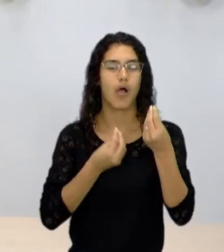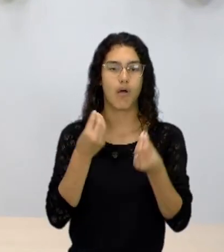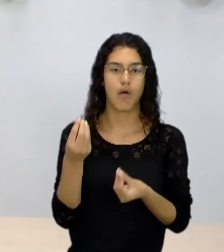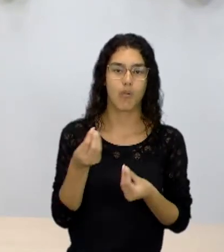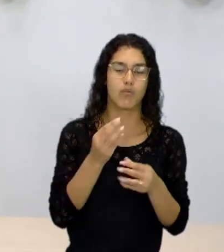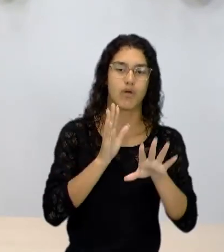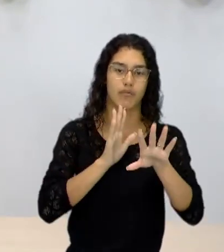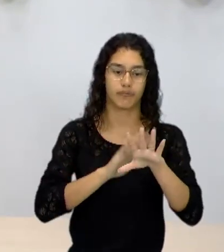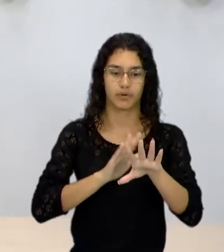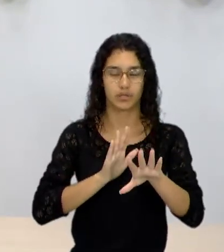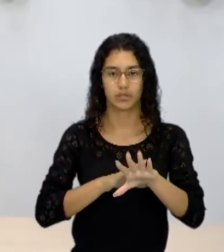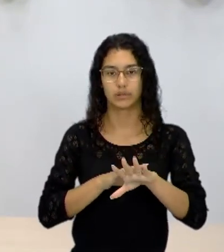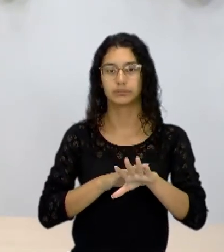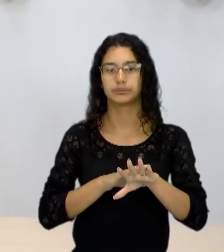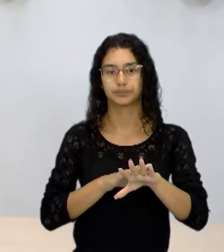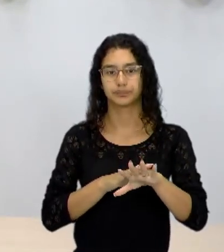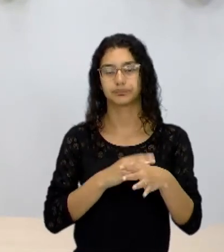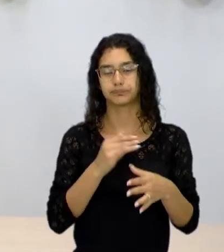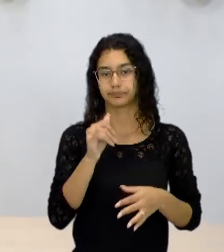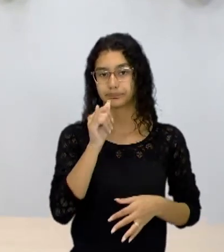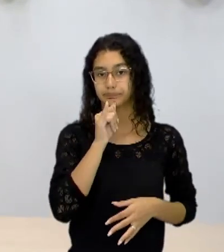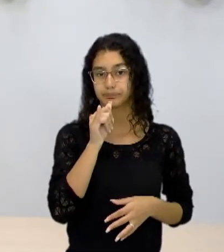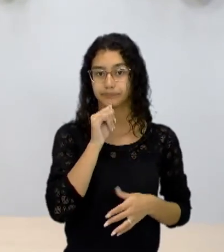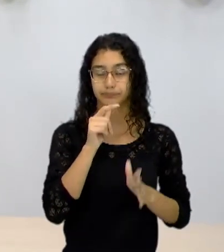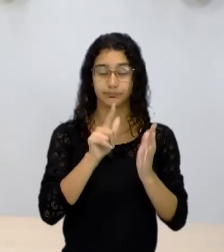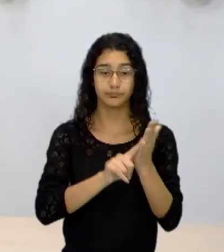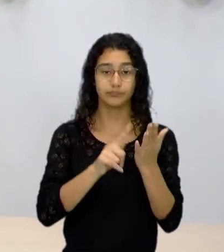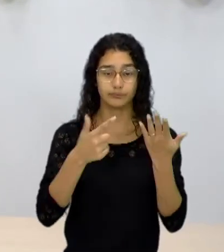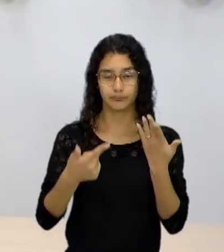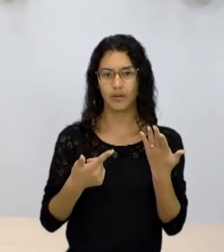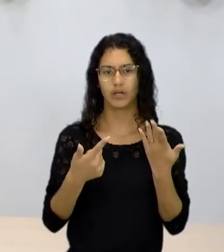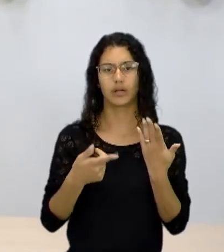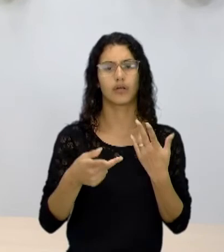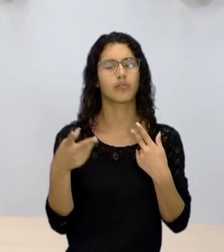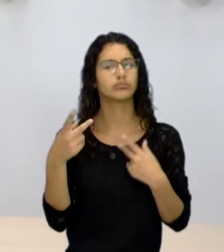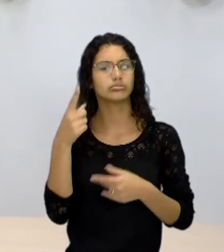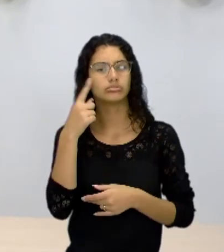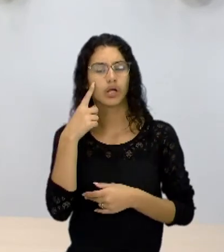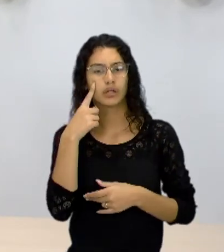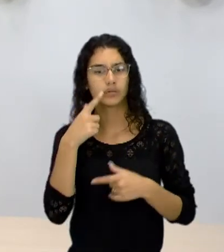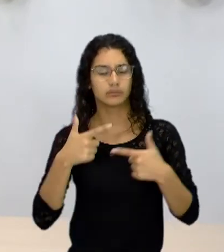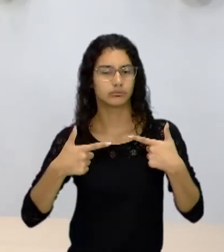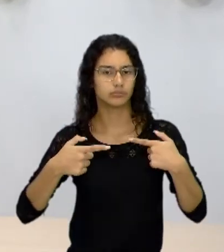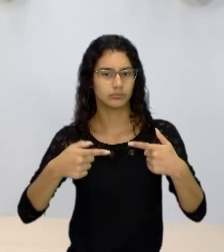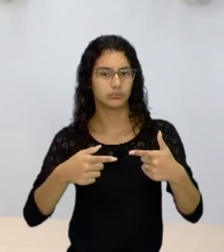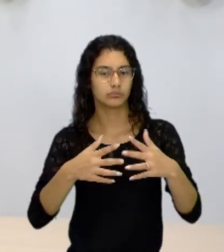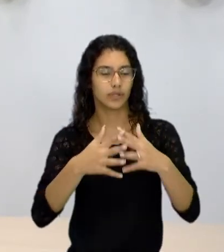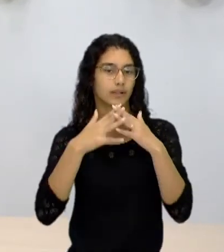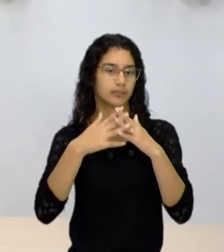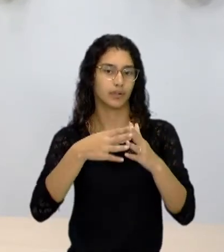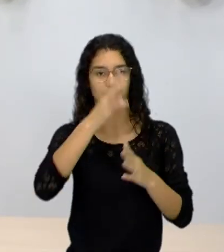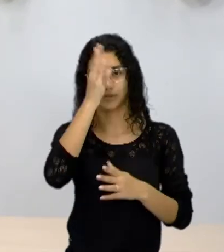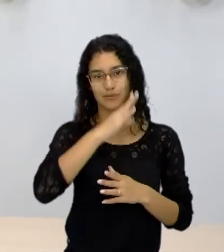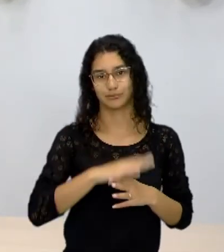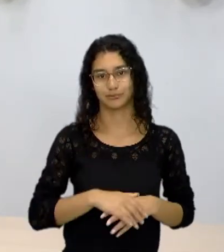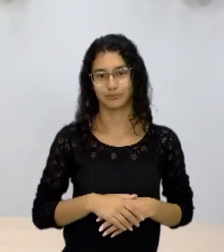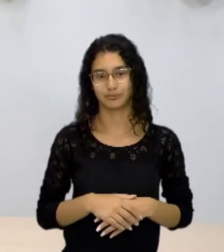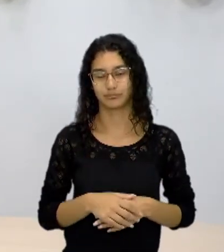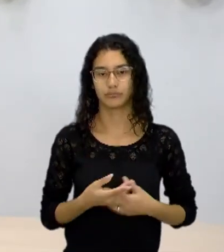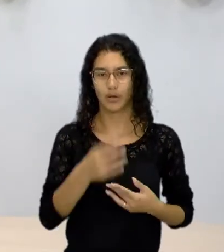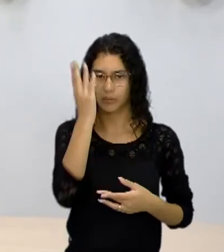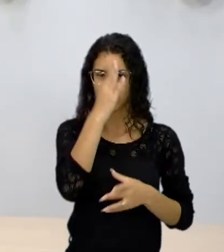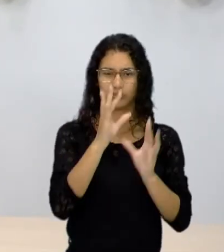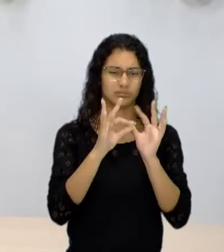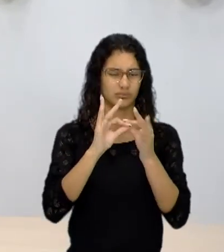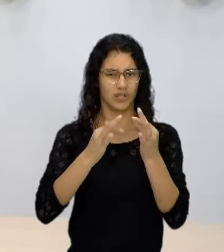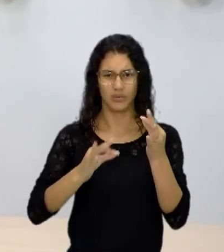que, por exemplo, um jornalista ou um analista vai pensar que a guerra vai atrapalhar o Brasil, né? Nossa, o Brasil está tão